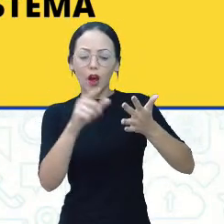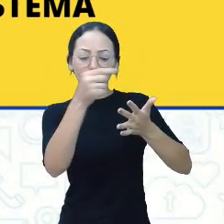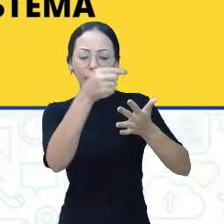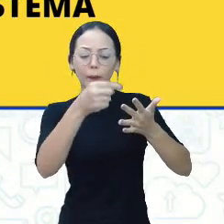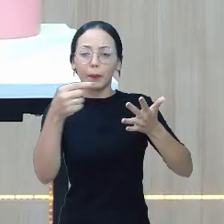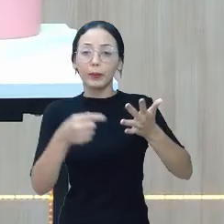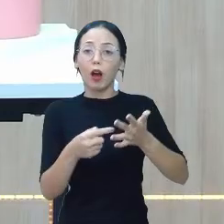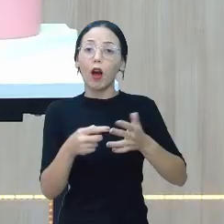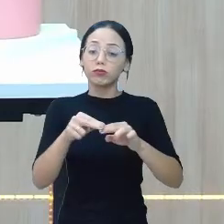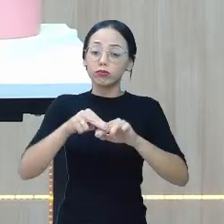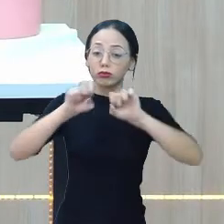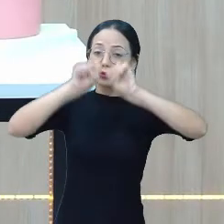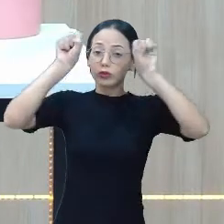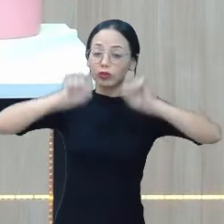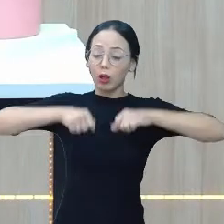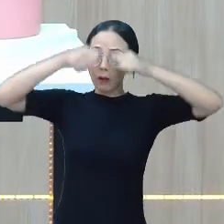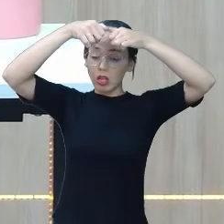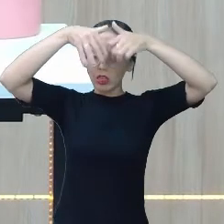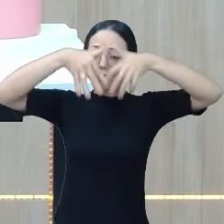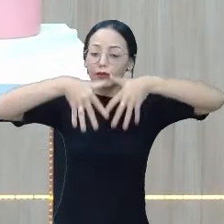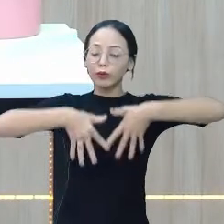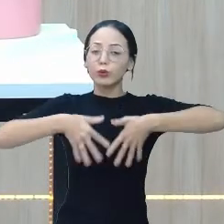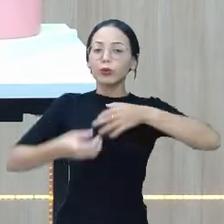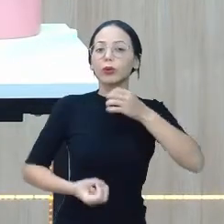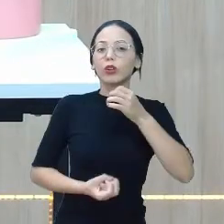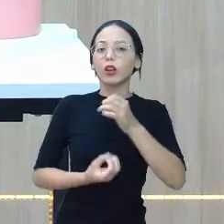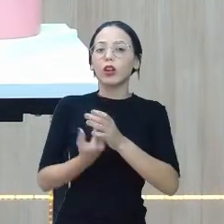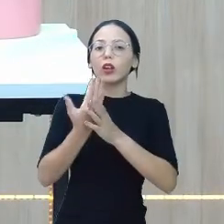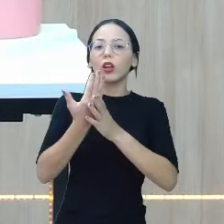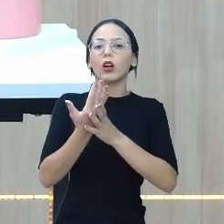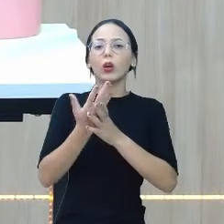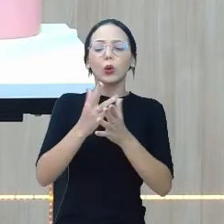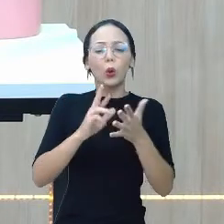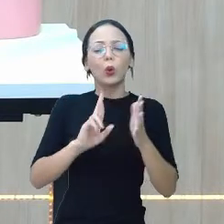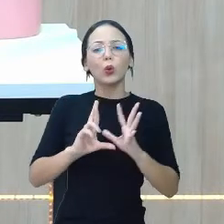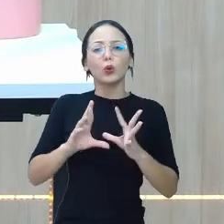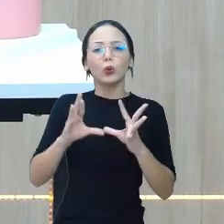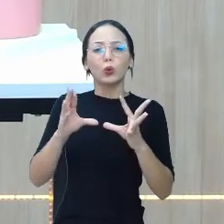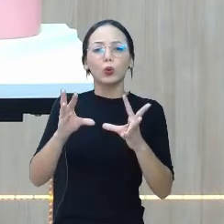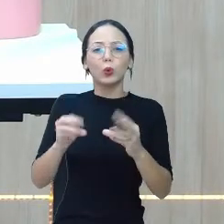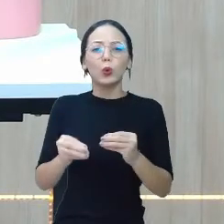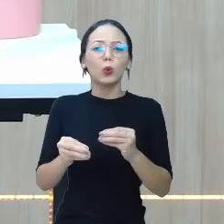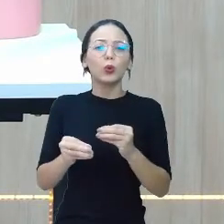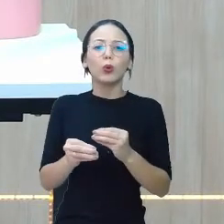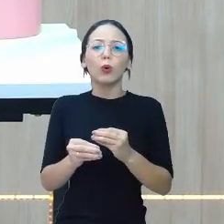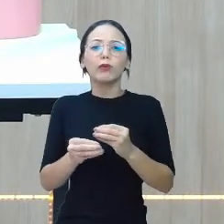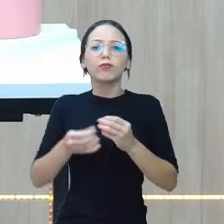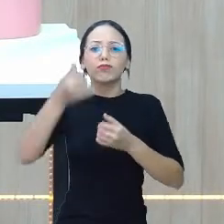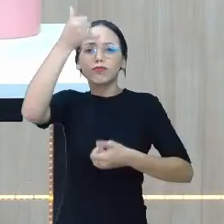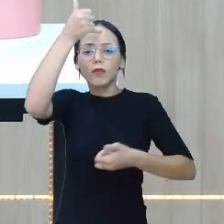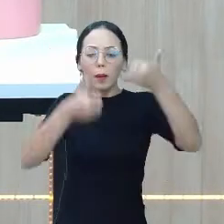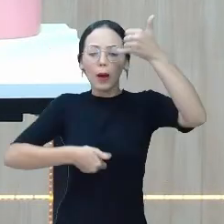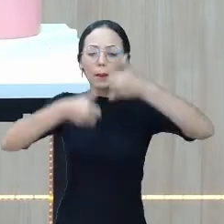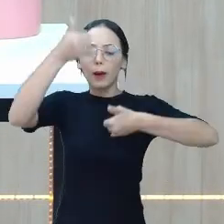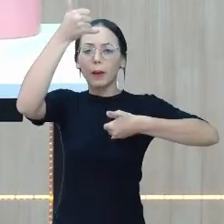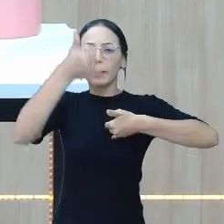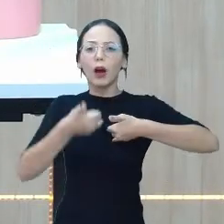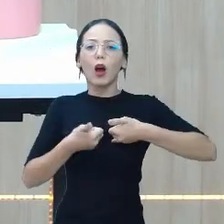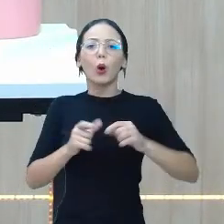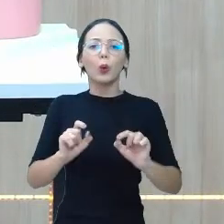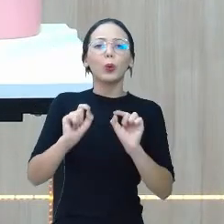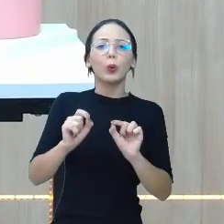o sistema nervoso. Formando aí, né, toda essa questão de captar e de comandar o que